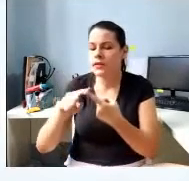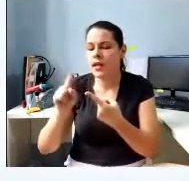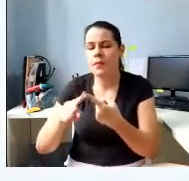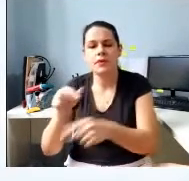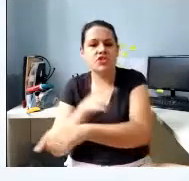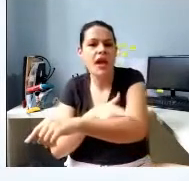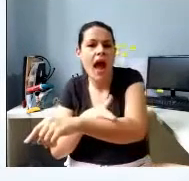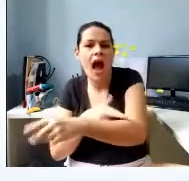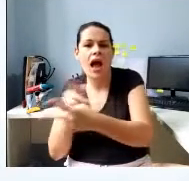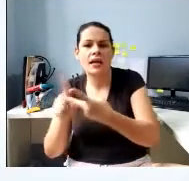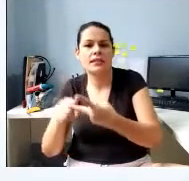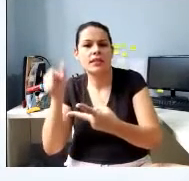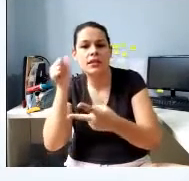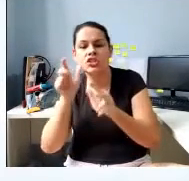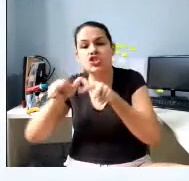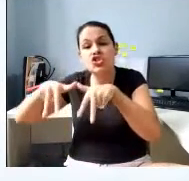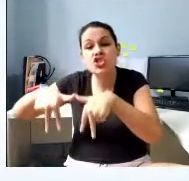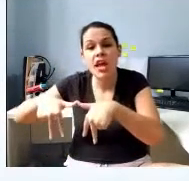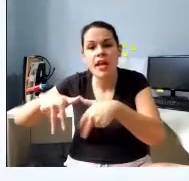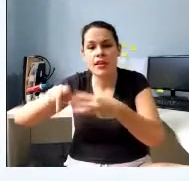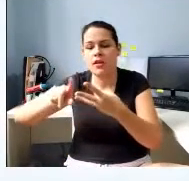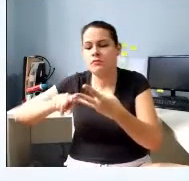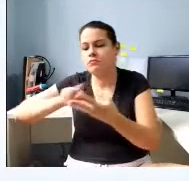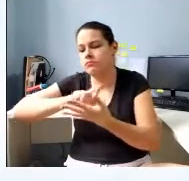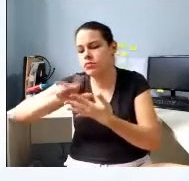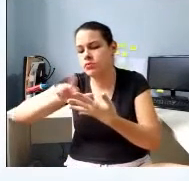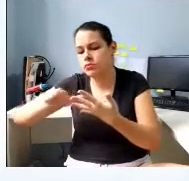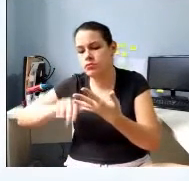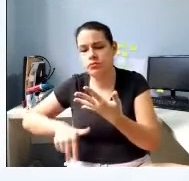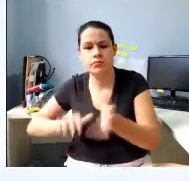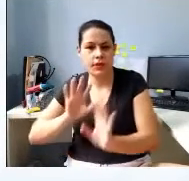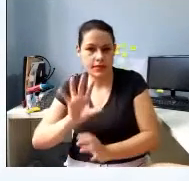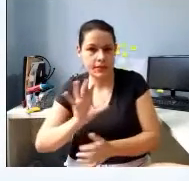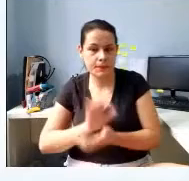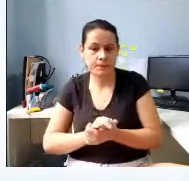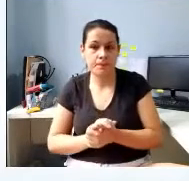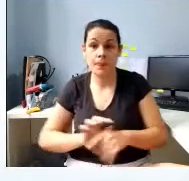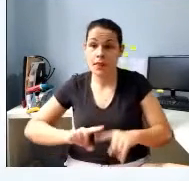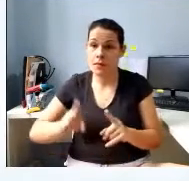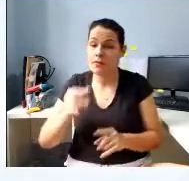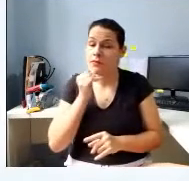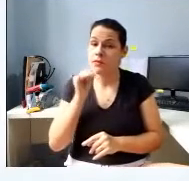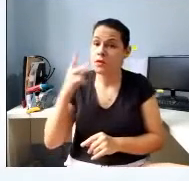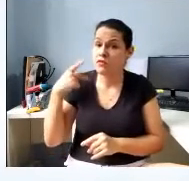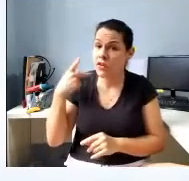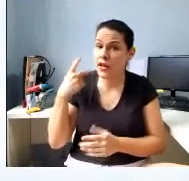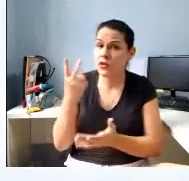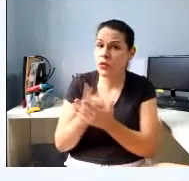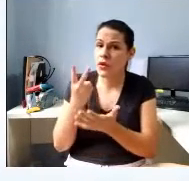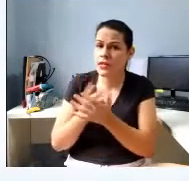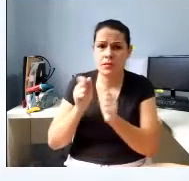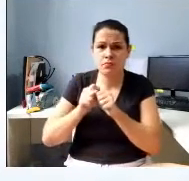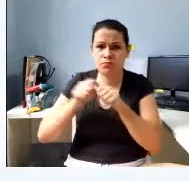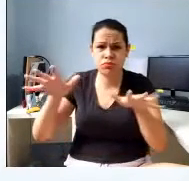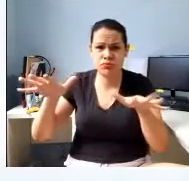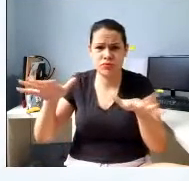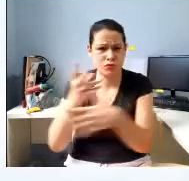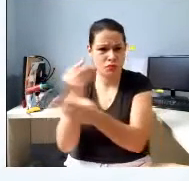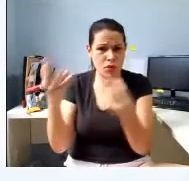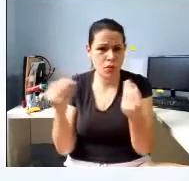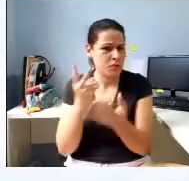Né? Então, o que nós tínhamos? Nós tínhamos, de fato, a eleição para vereador ela é sempre muito pulverizada. Né?